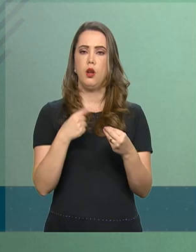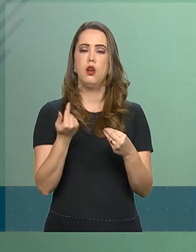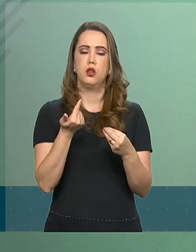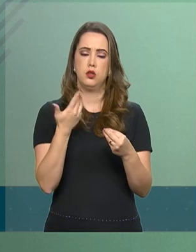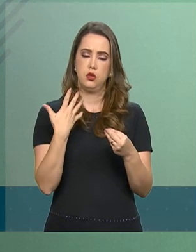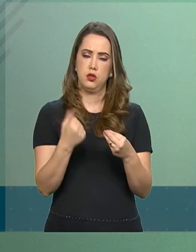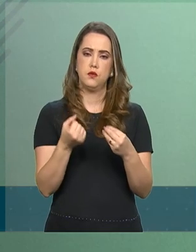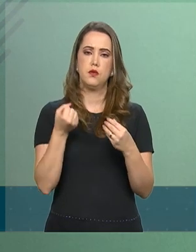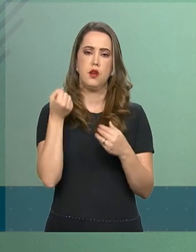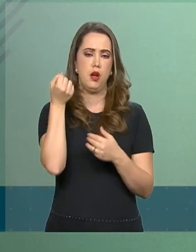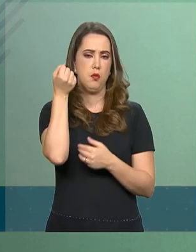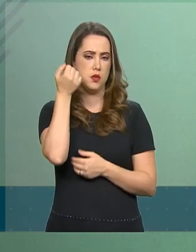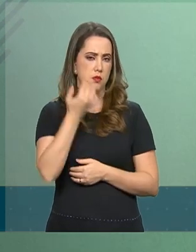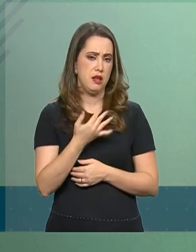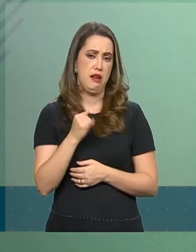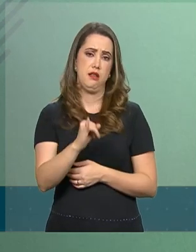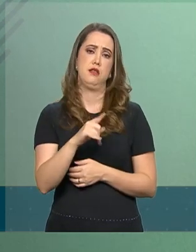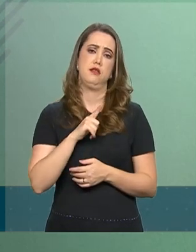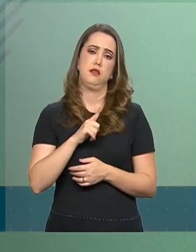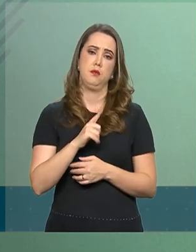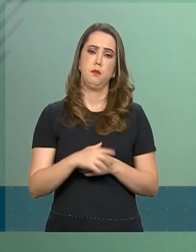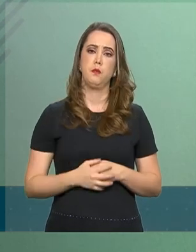abastecê la